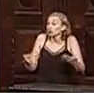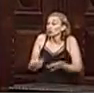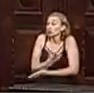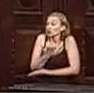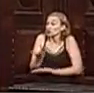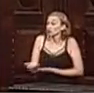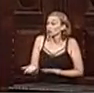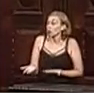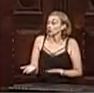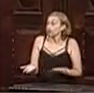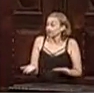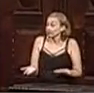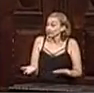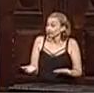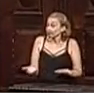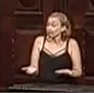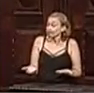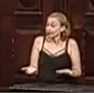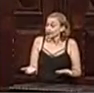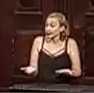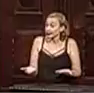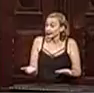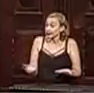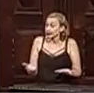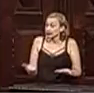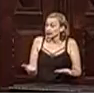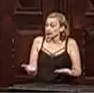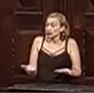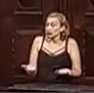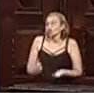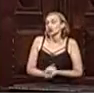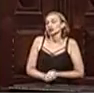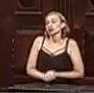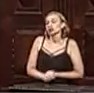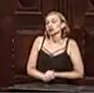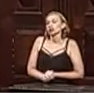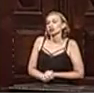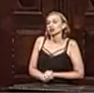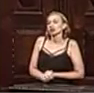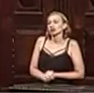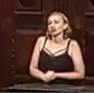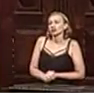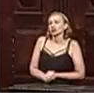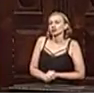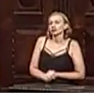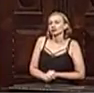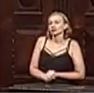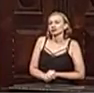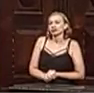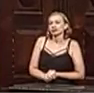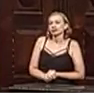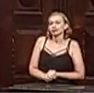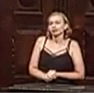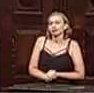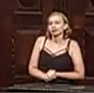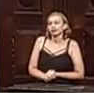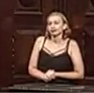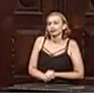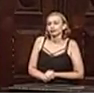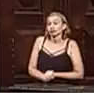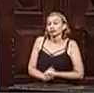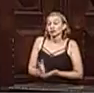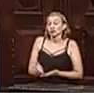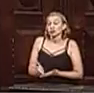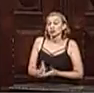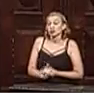na legislação federal, de modo a regulamentar o disposto no texto constitucional, de